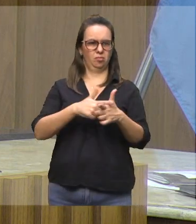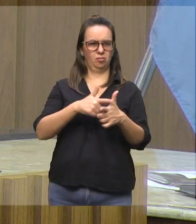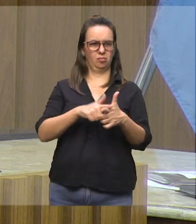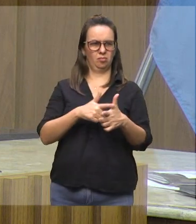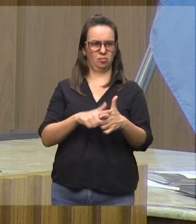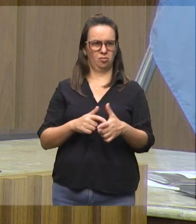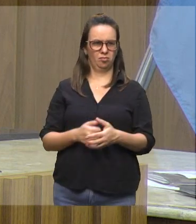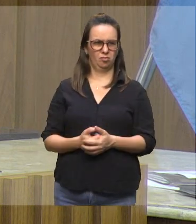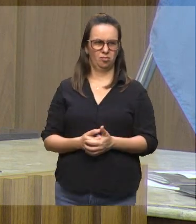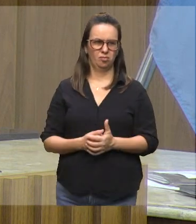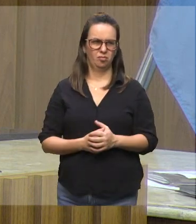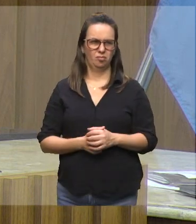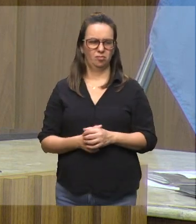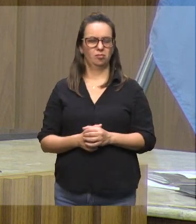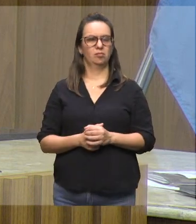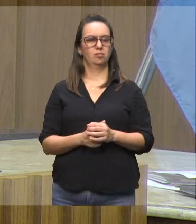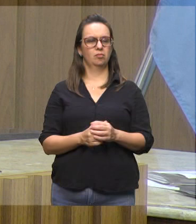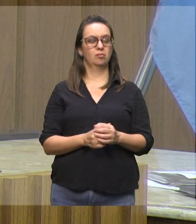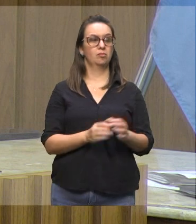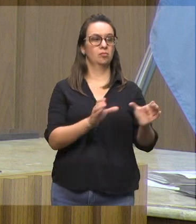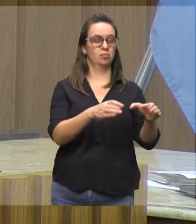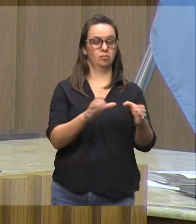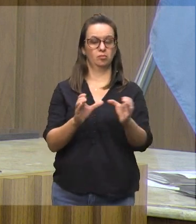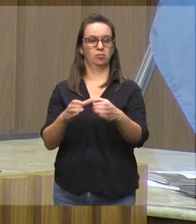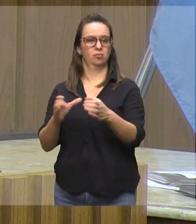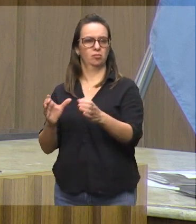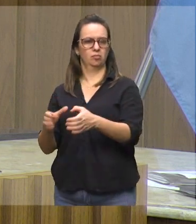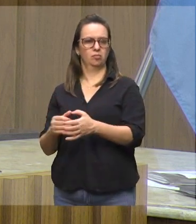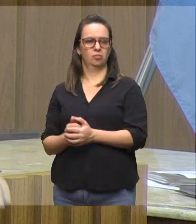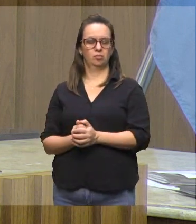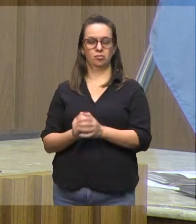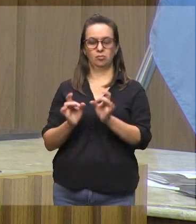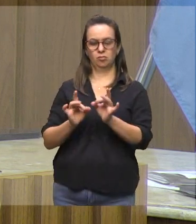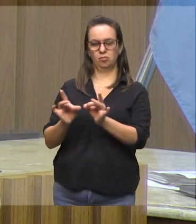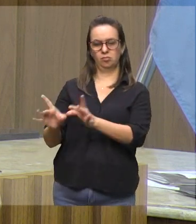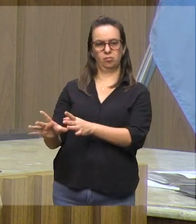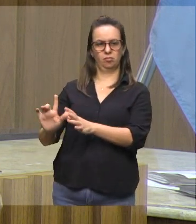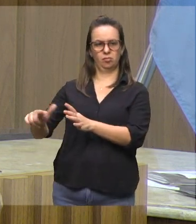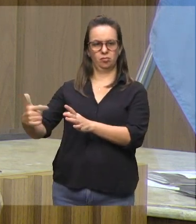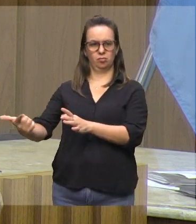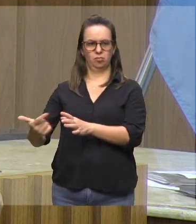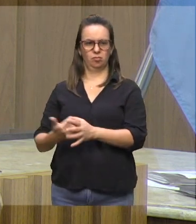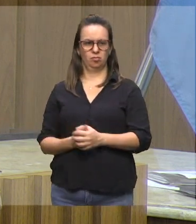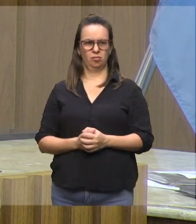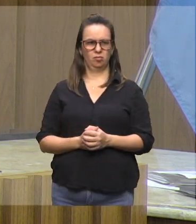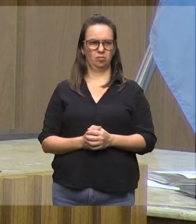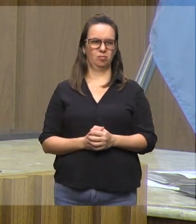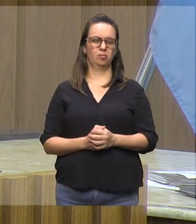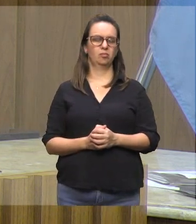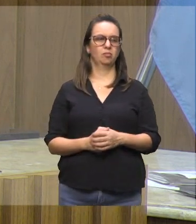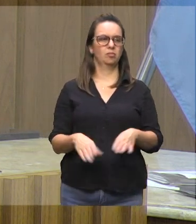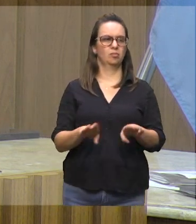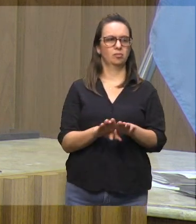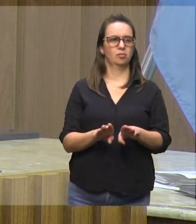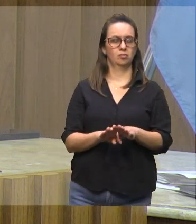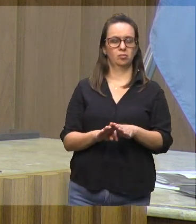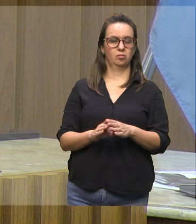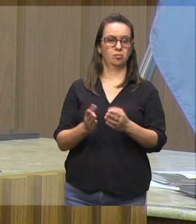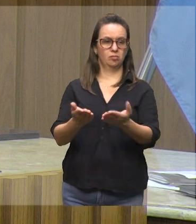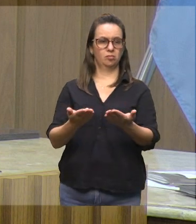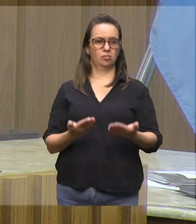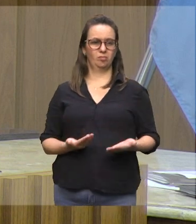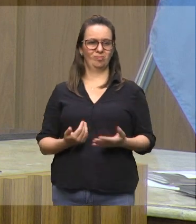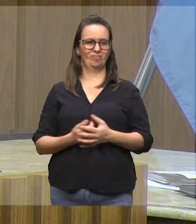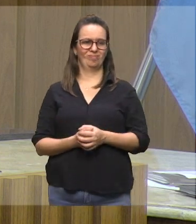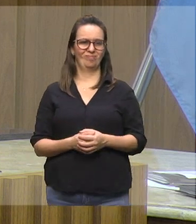nos aspectos ou nos ambientes que foram terceirizados do hospital regional. Eu gostaria de falar também aqui, eu recebi uma reclamação durante essa semana